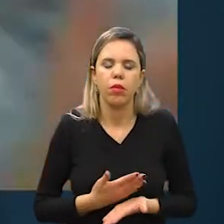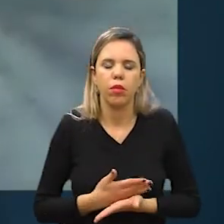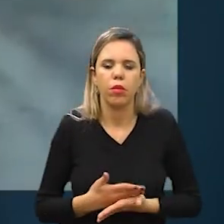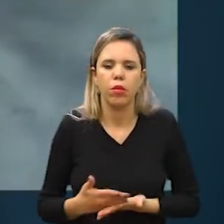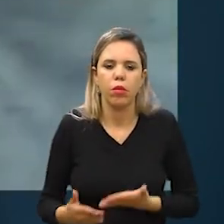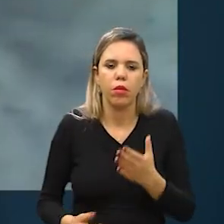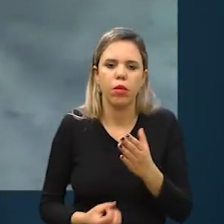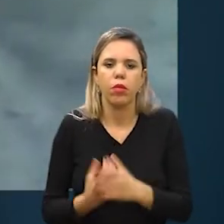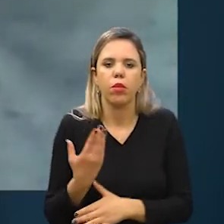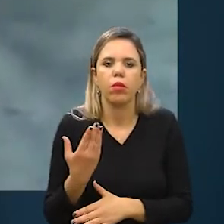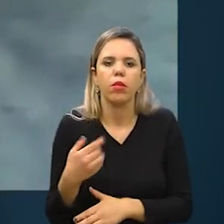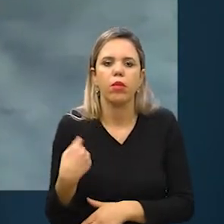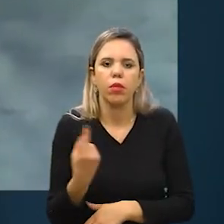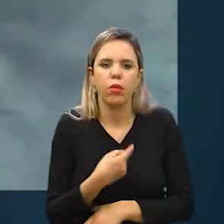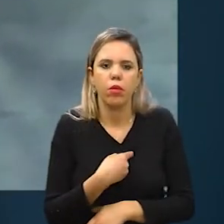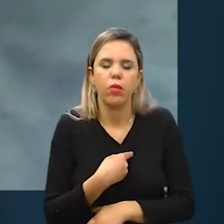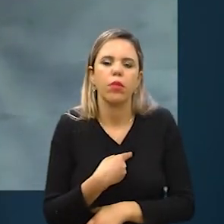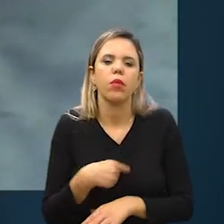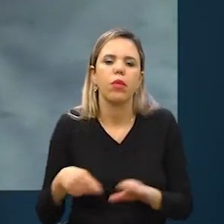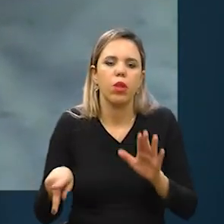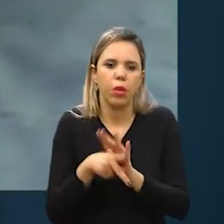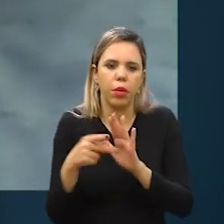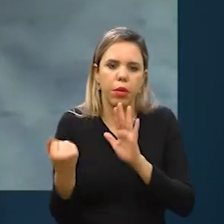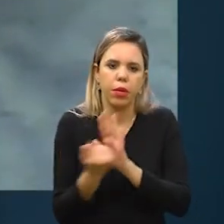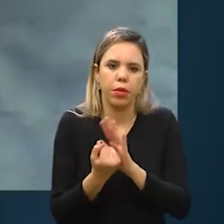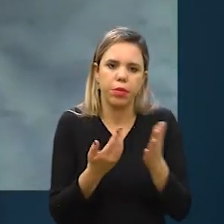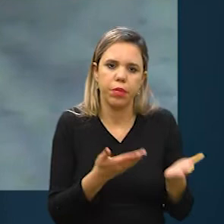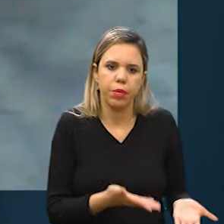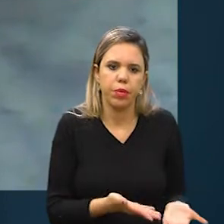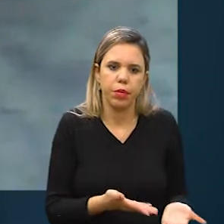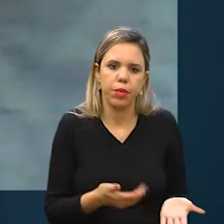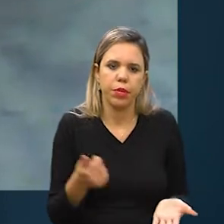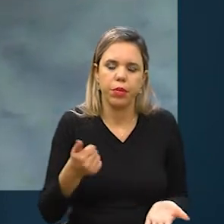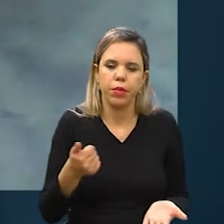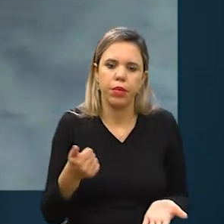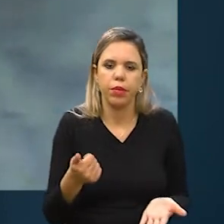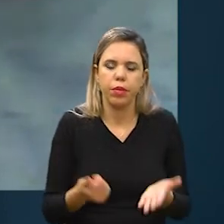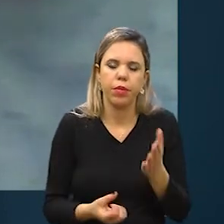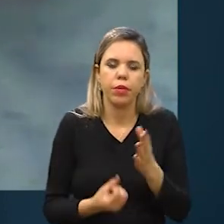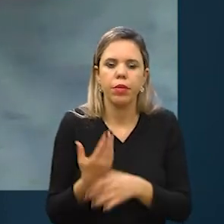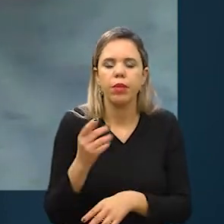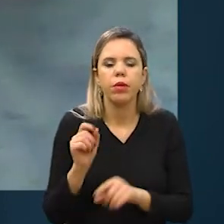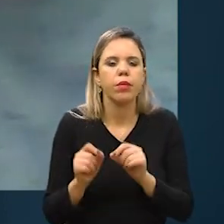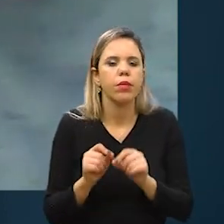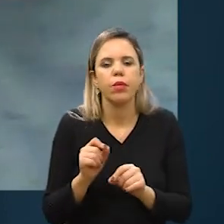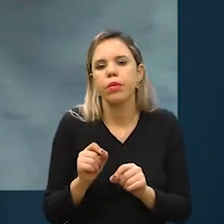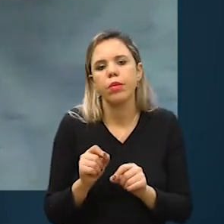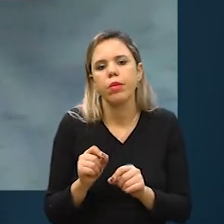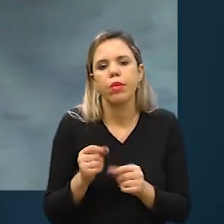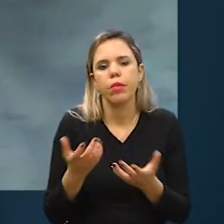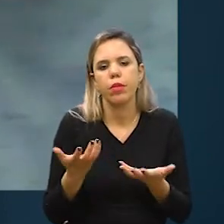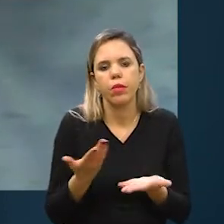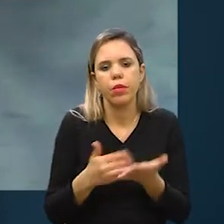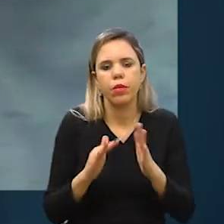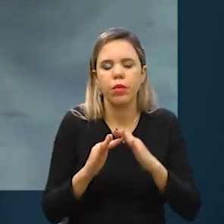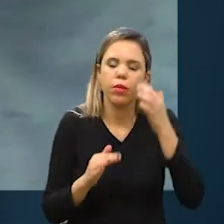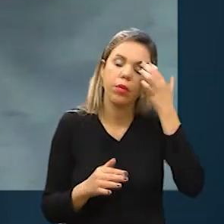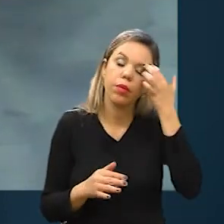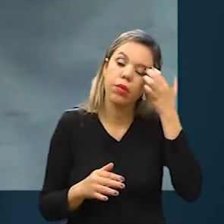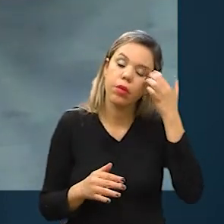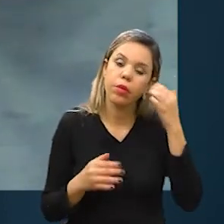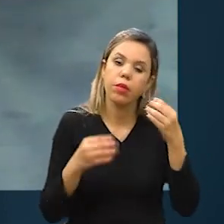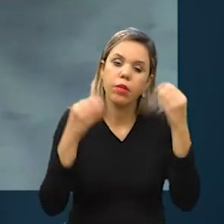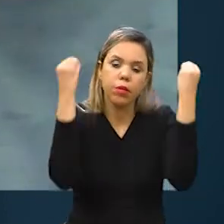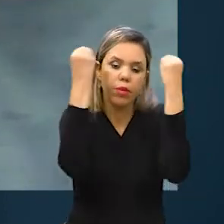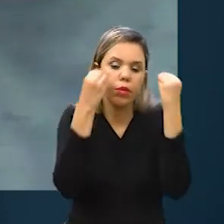que eu comecei a criar as nossas próprias marcas, né? E a primeira que eu criei foi, eu queria uma escola na